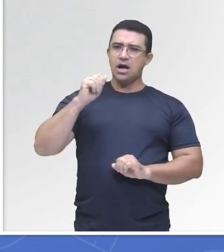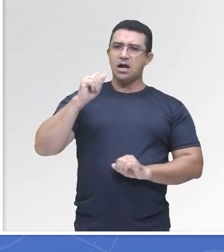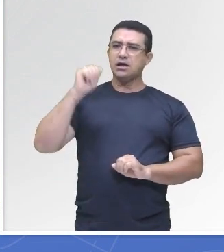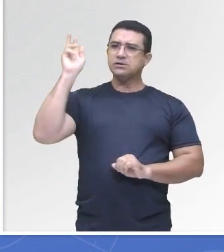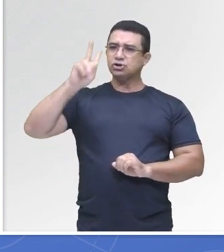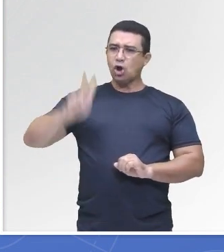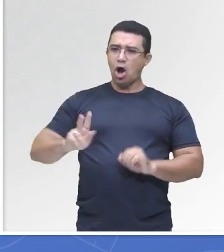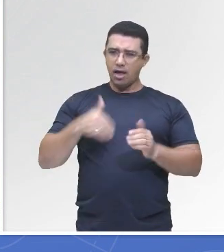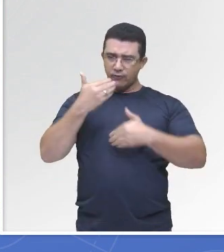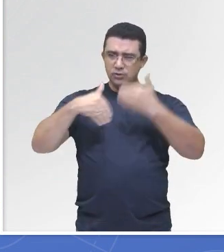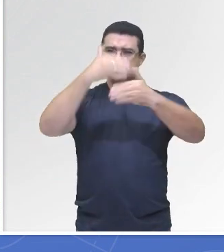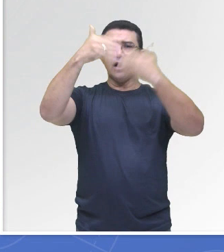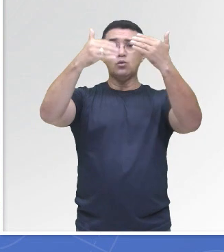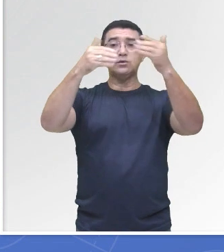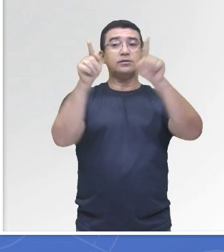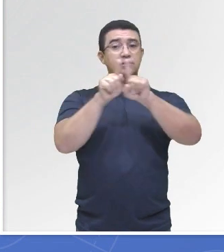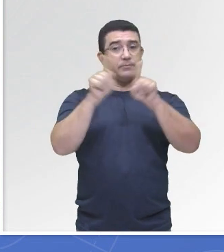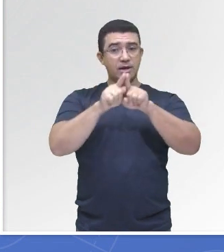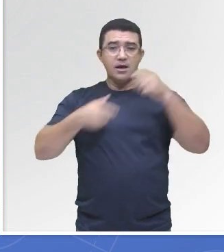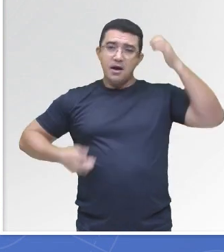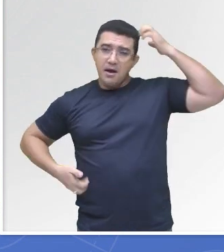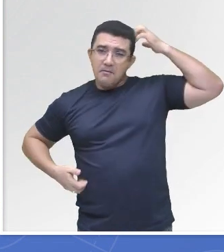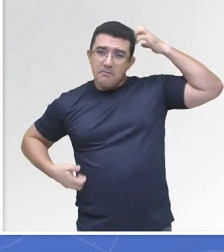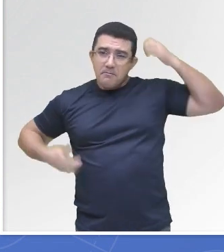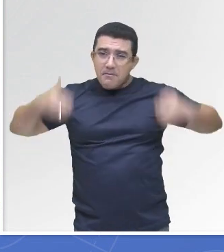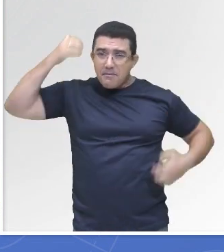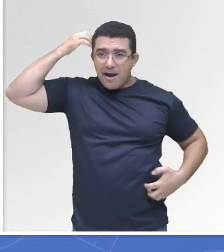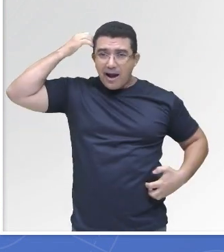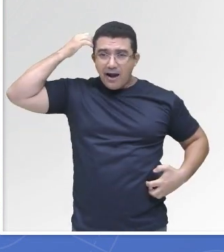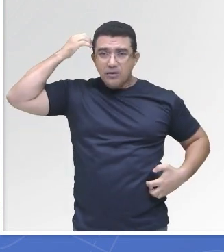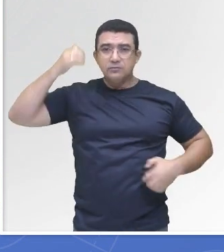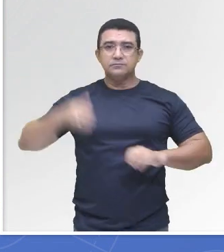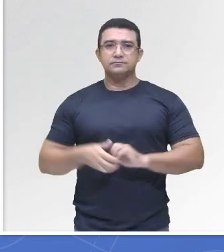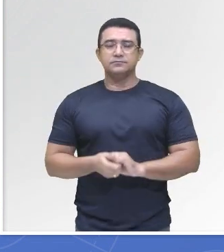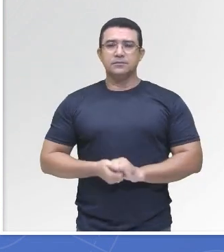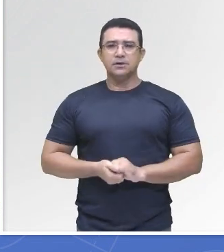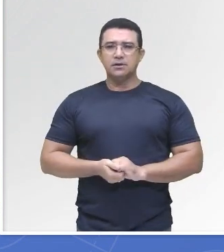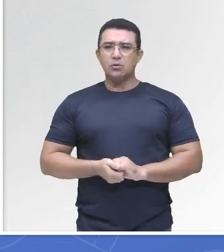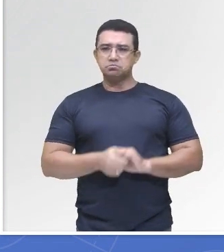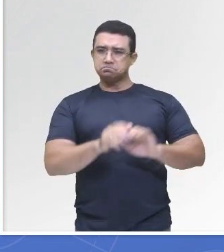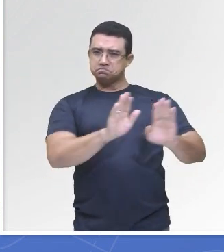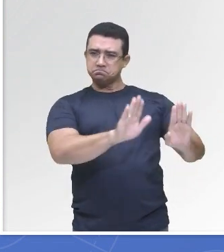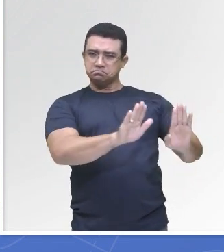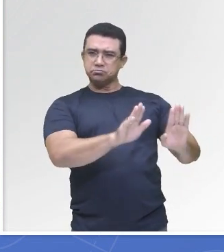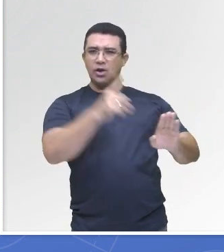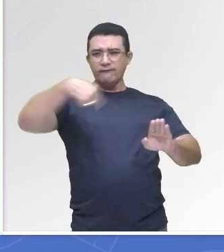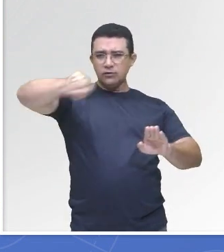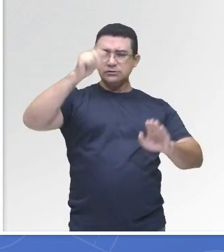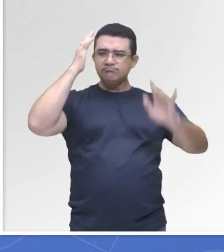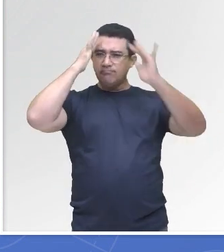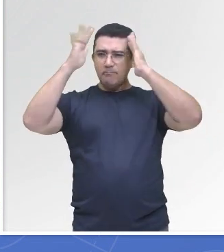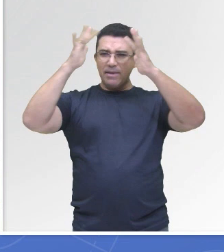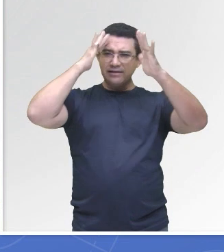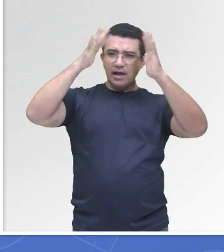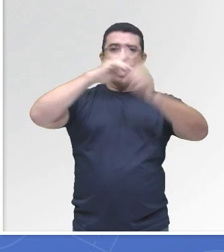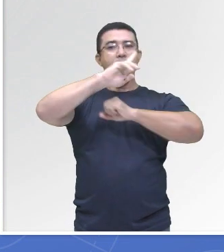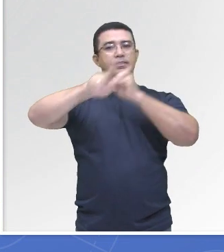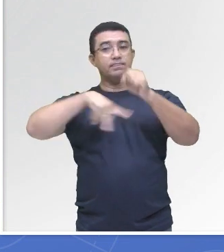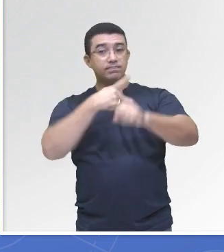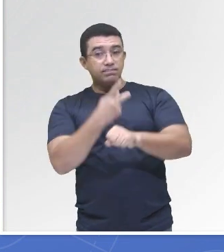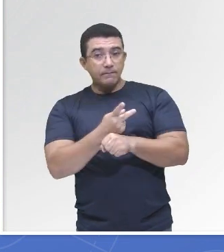e do macaco. E aqui há um equívoco, tá? Eu vou deixar para vocês pensarem, e aí na hora da nossa correção a gente